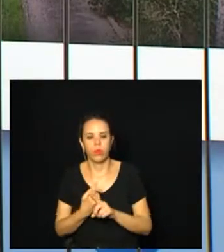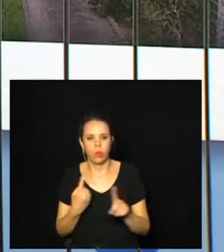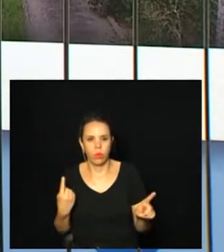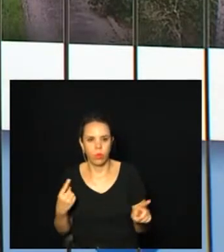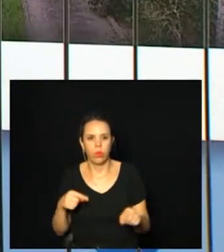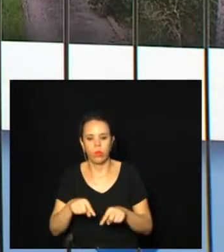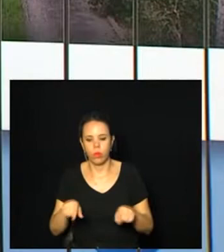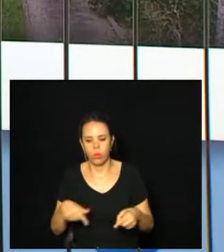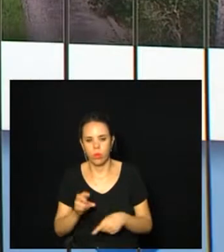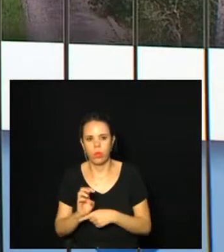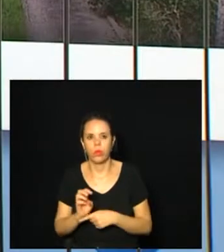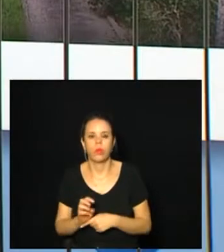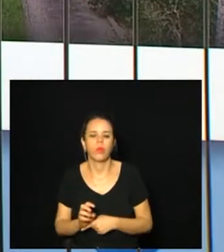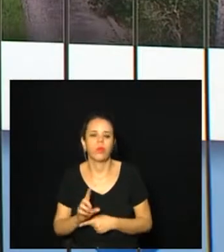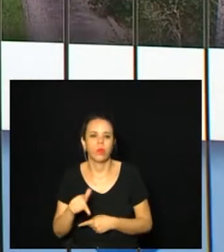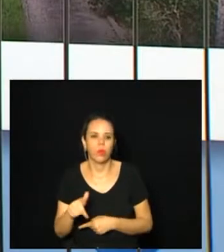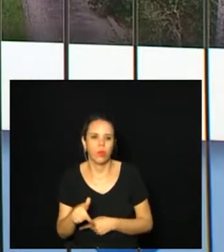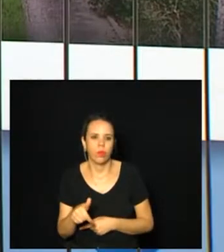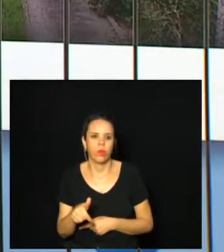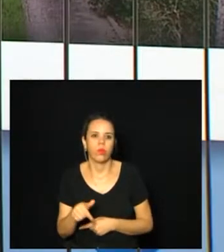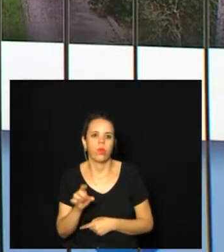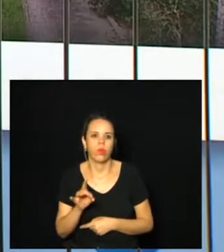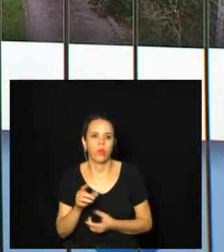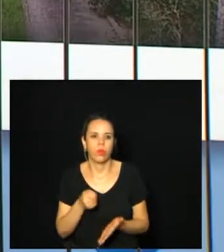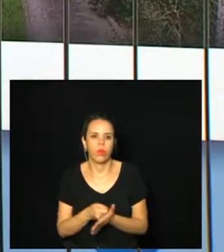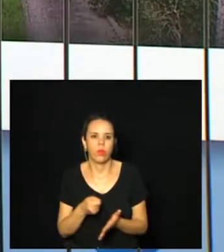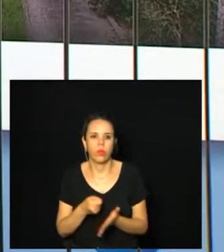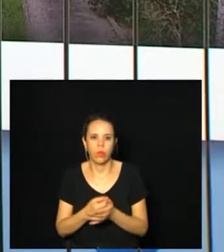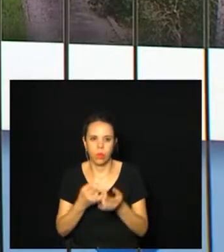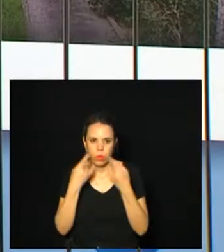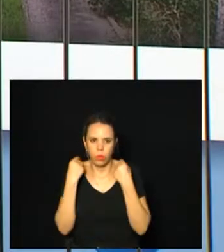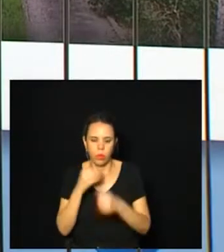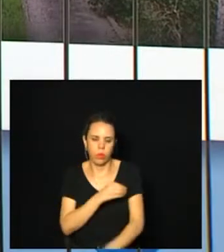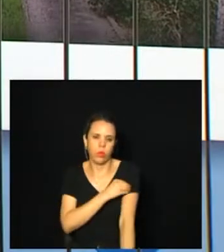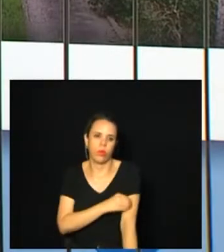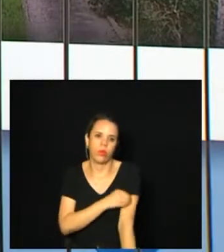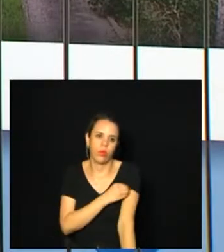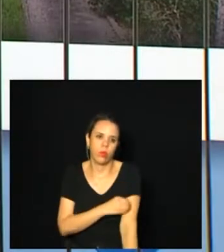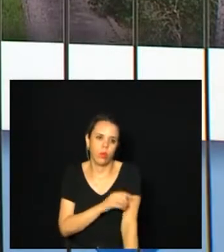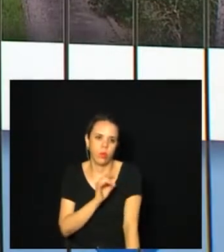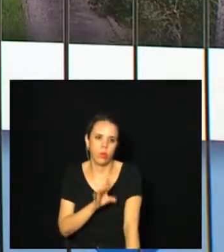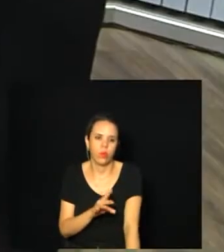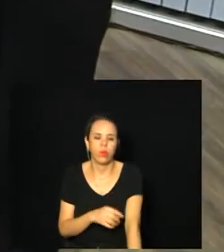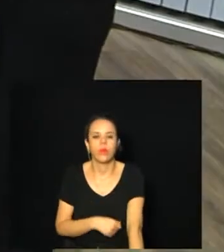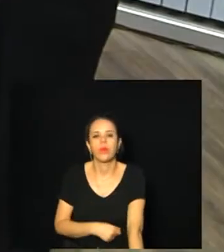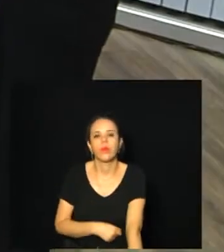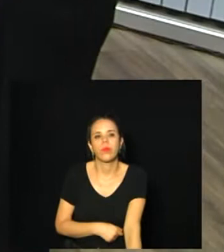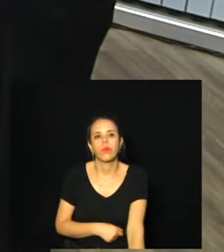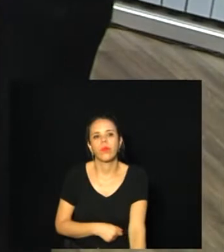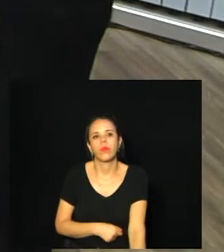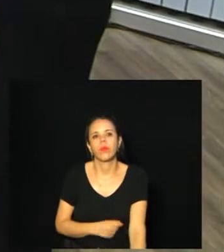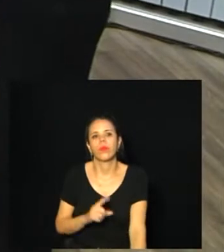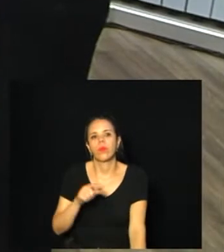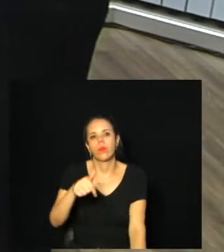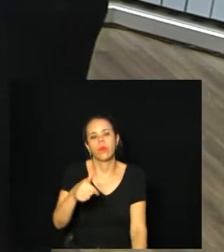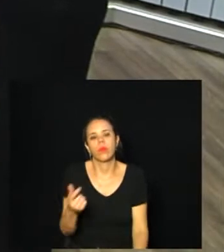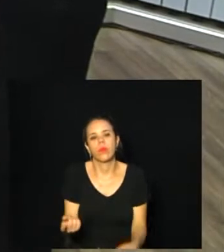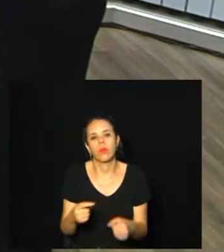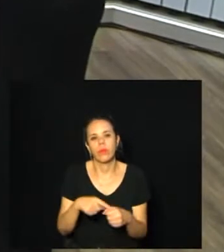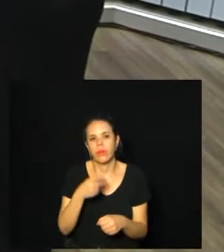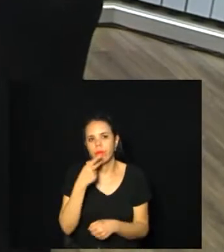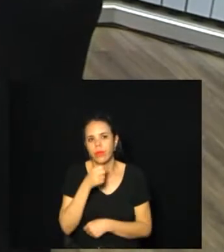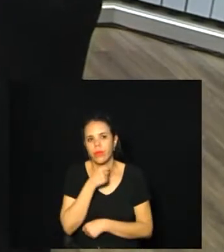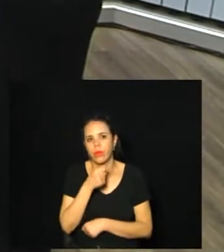na rede estadual e aí depois serão só obrigatórios o uso de álcool gel e de máscara. Agora, Mirna Abreu, daqui a pouco eu vou acionar o